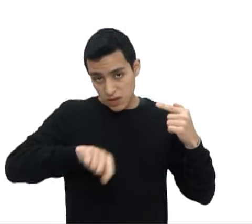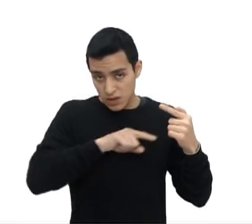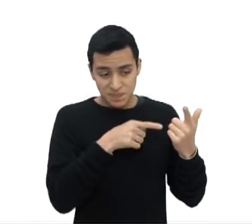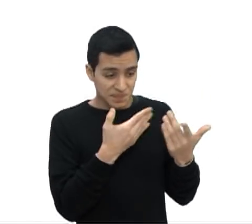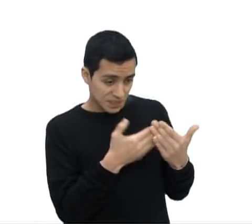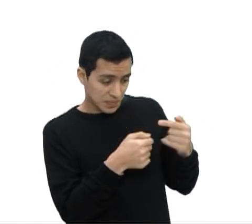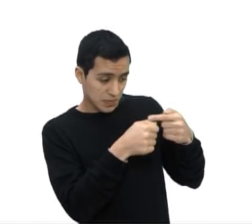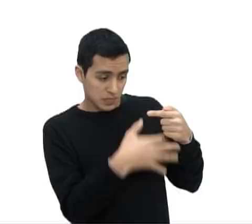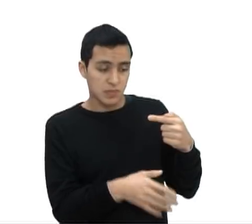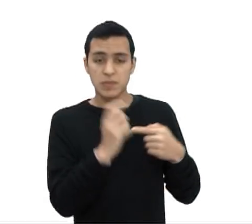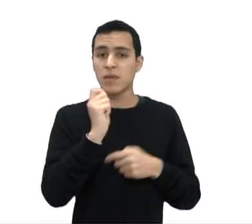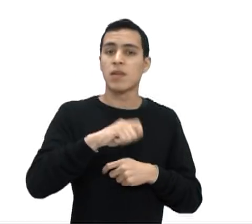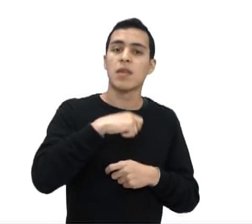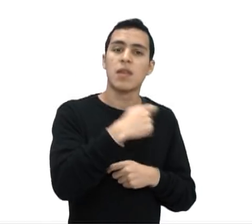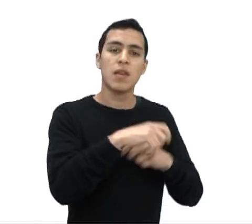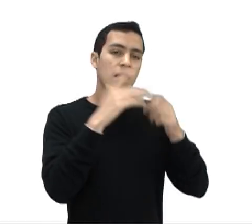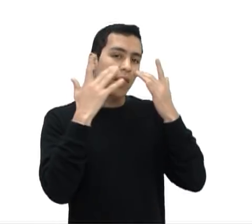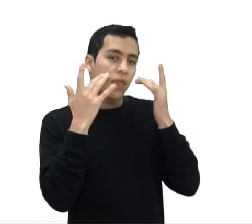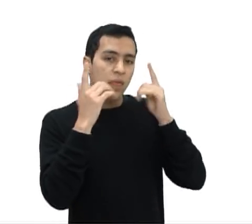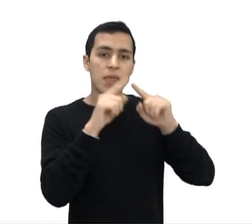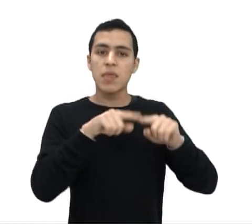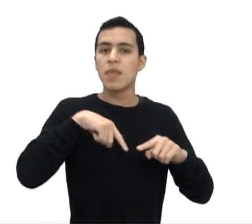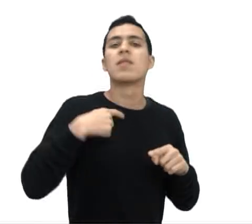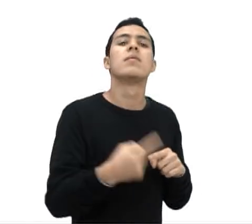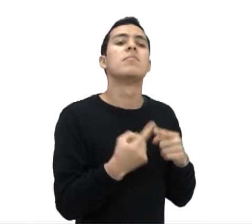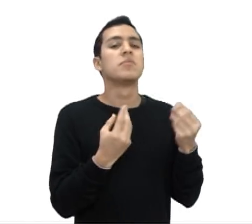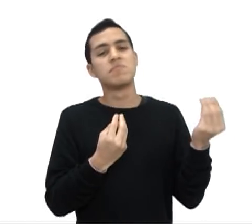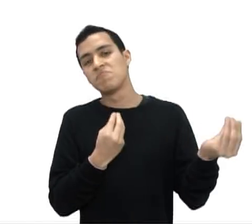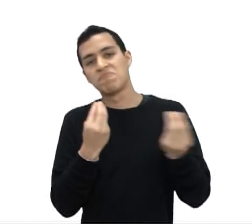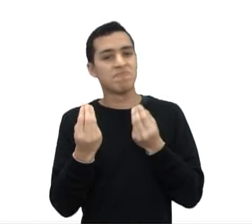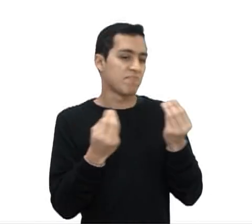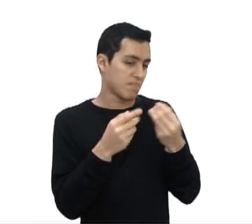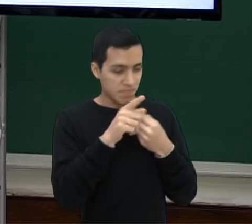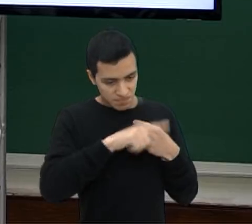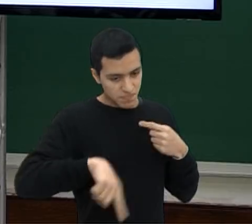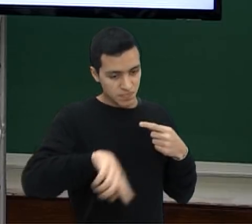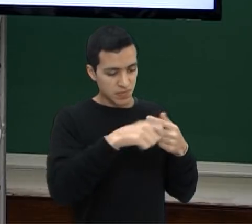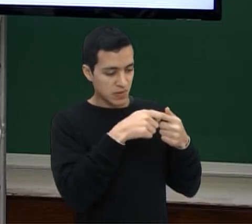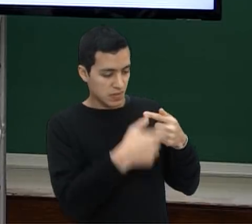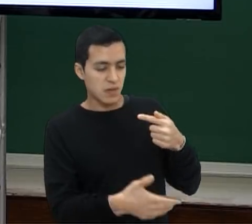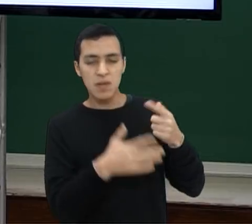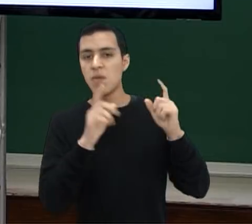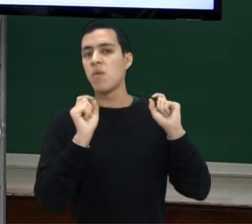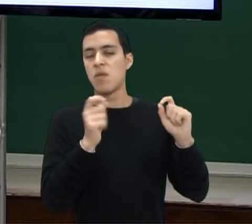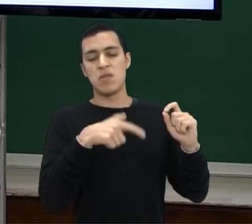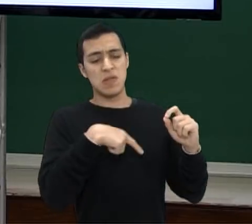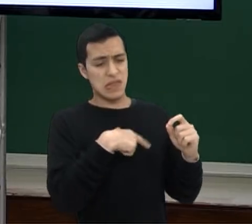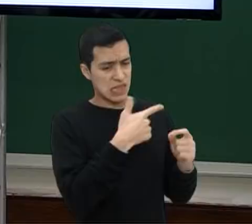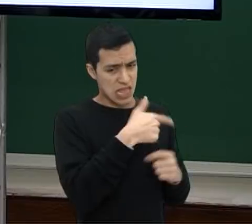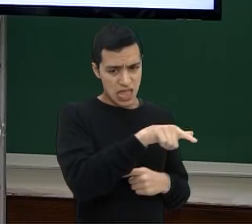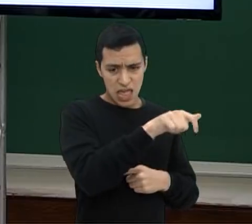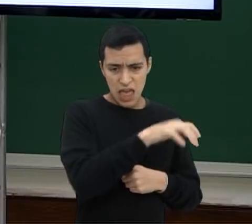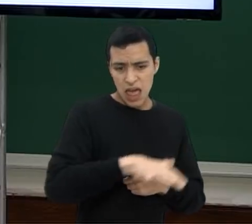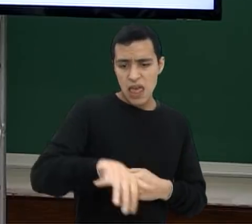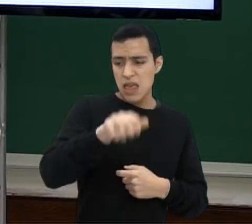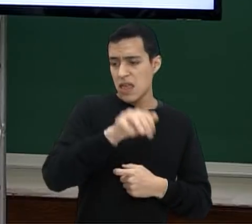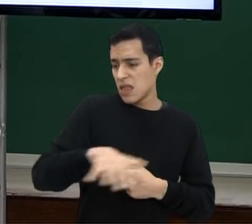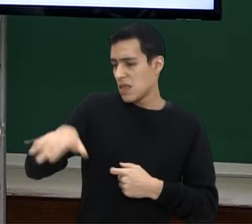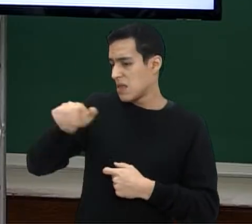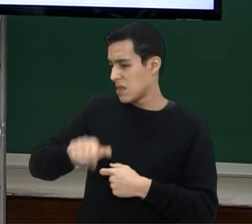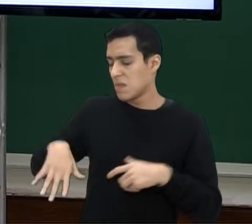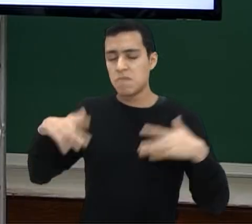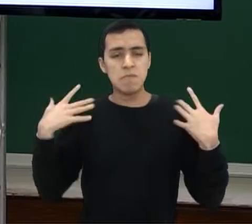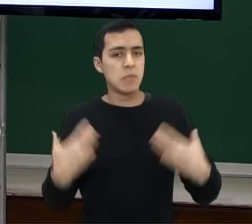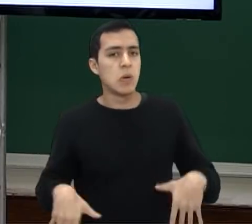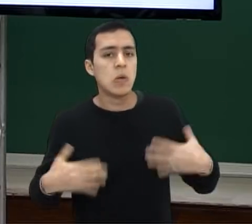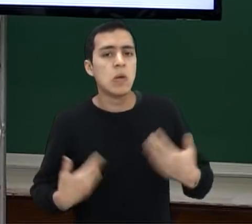glossário sobre teatro, né, depois vimos a possibilidade desse glossário ser formado em várias áreas do conhecimento, né, e